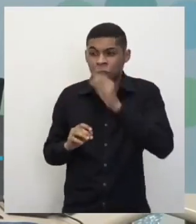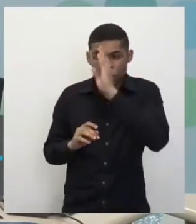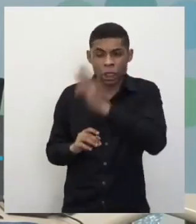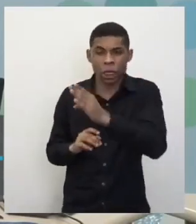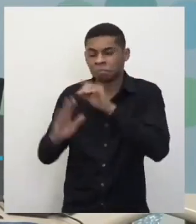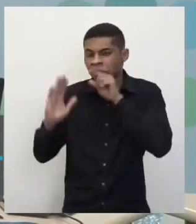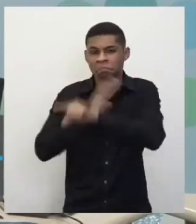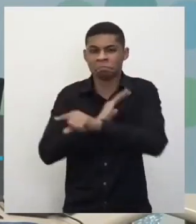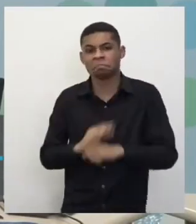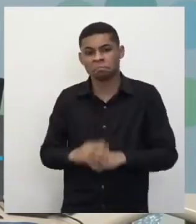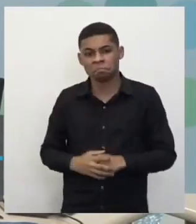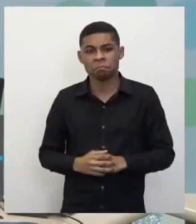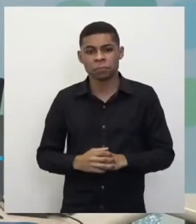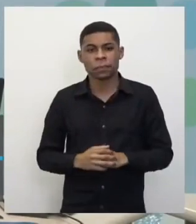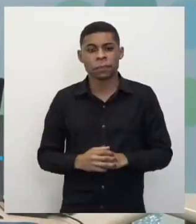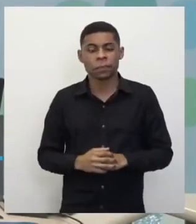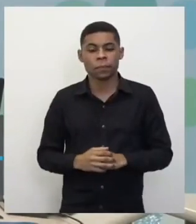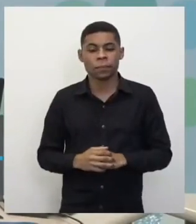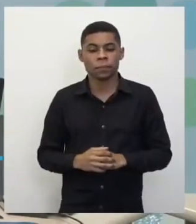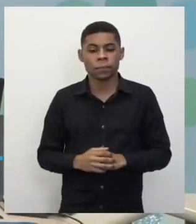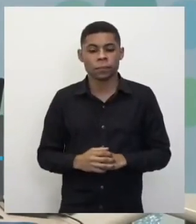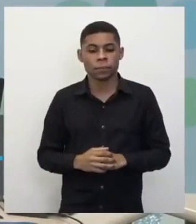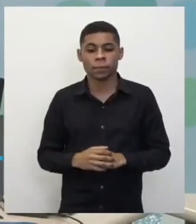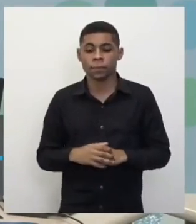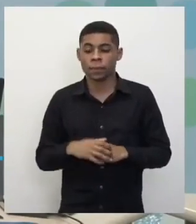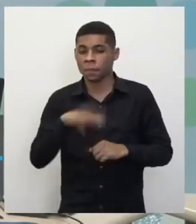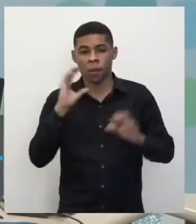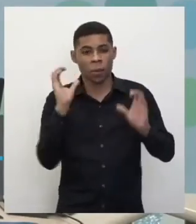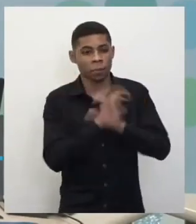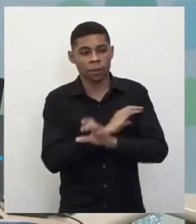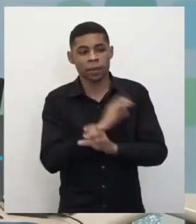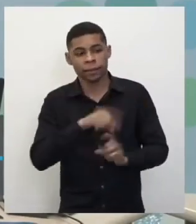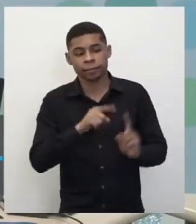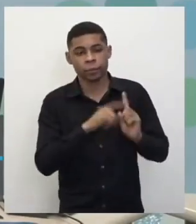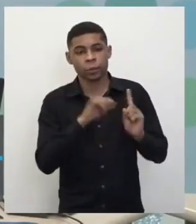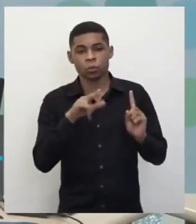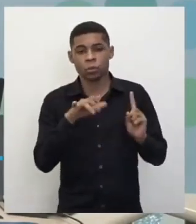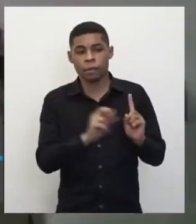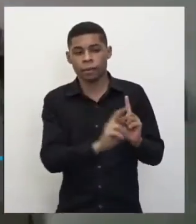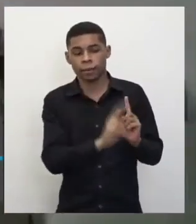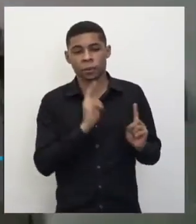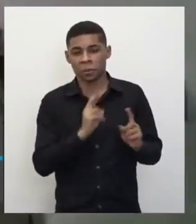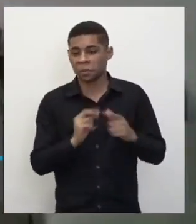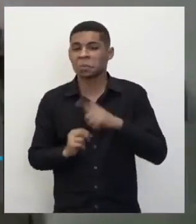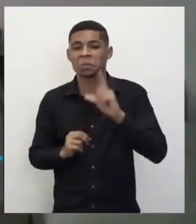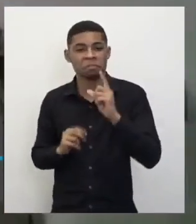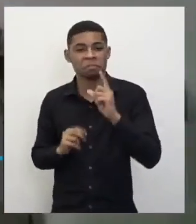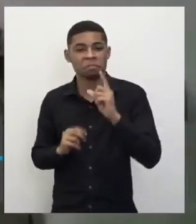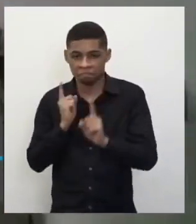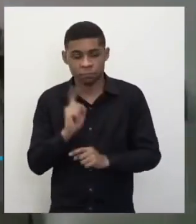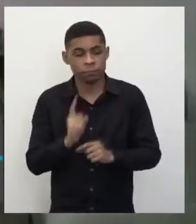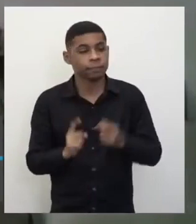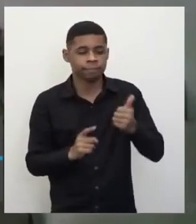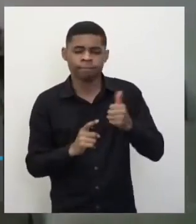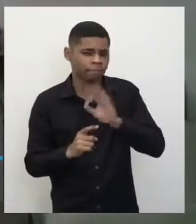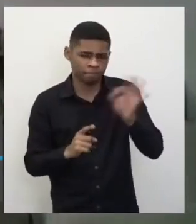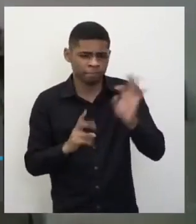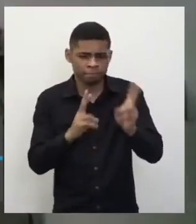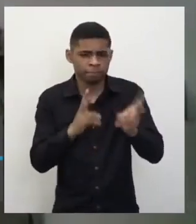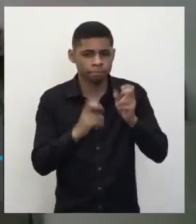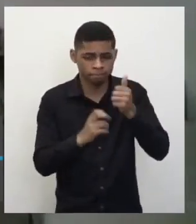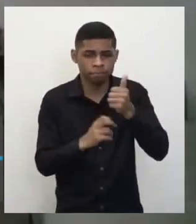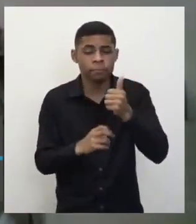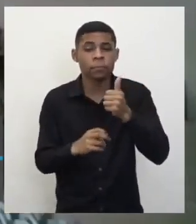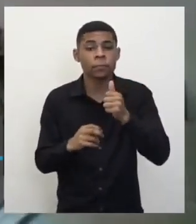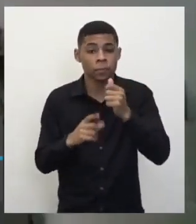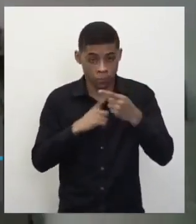diretas. A mais completa foi essa da Júlia. Tá, é isso mesmo. Então, a gente percebe. Por exemplo, com essas